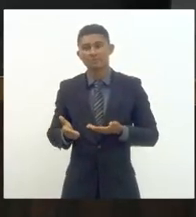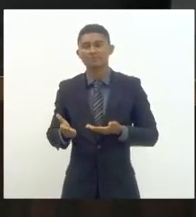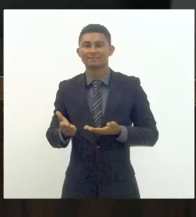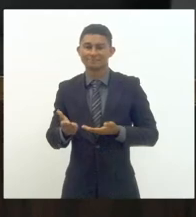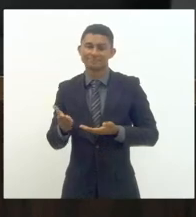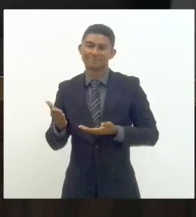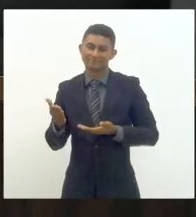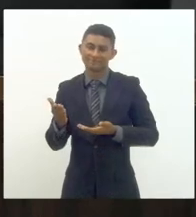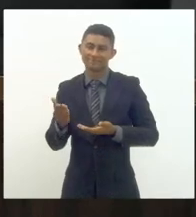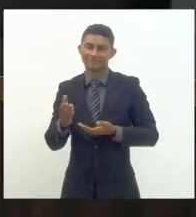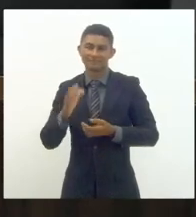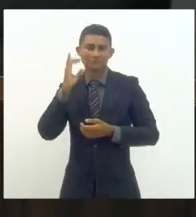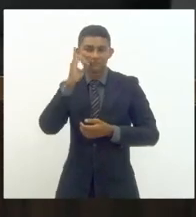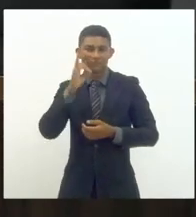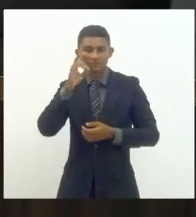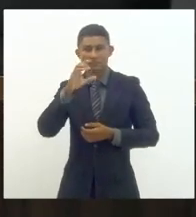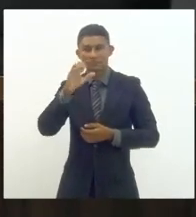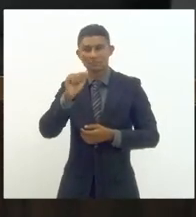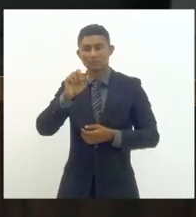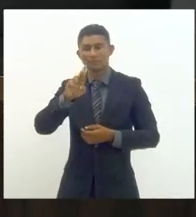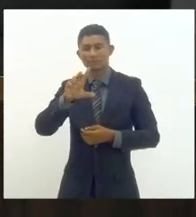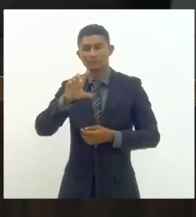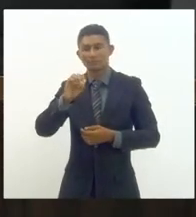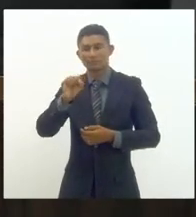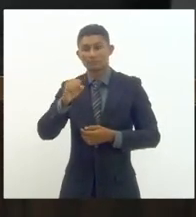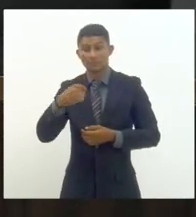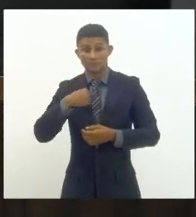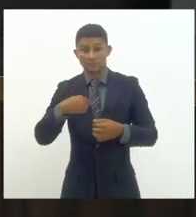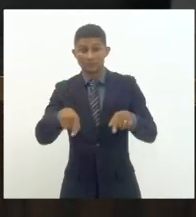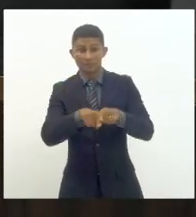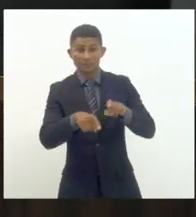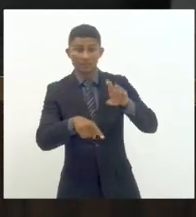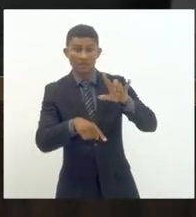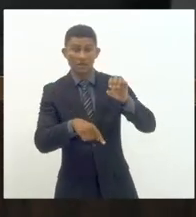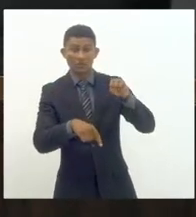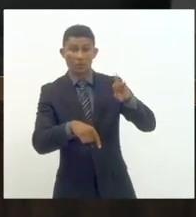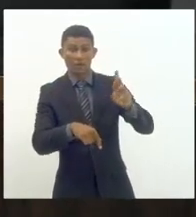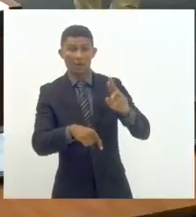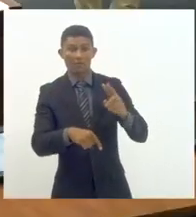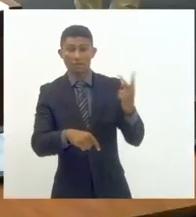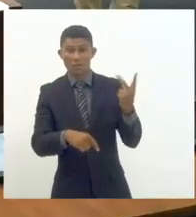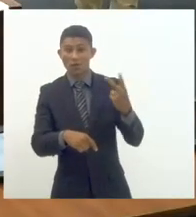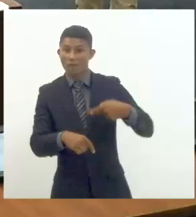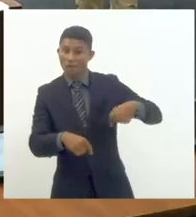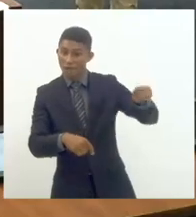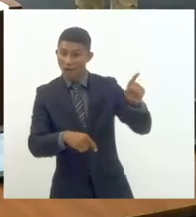simpática do deputado Carlos Augusto e nós dois, eu e o Eliomar, vamos ao quinto andar.